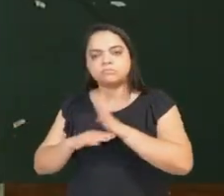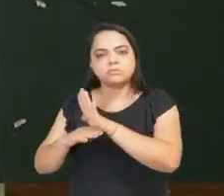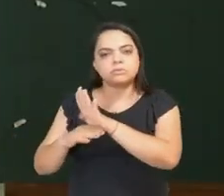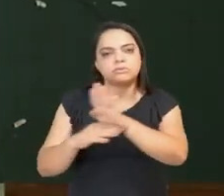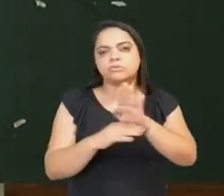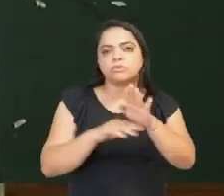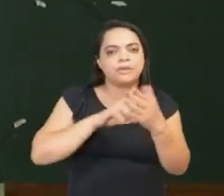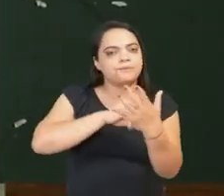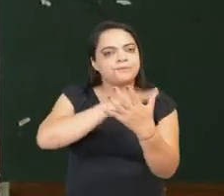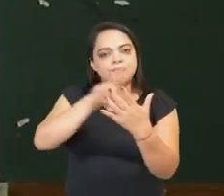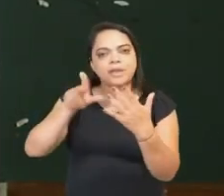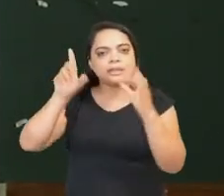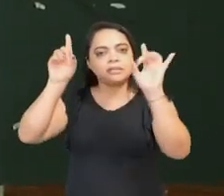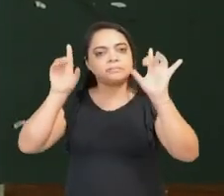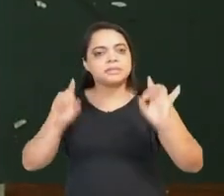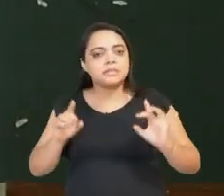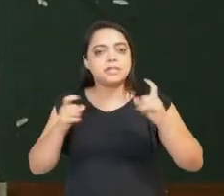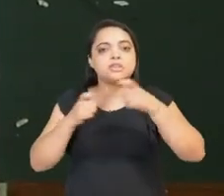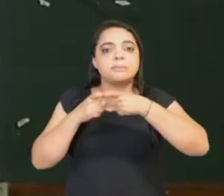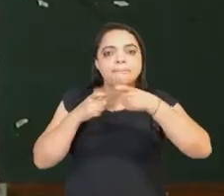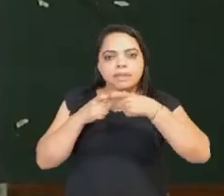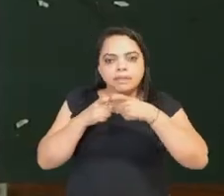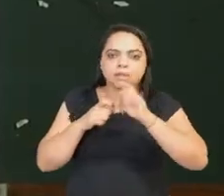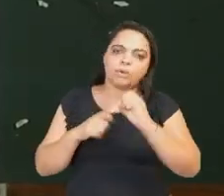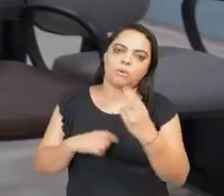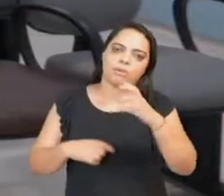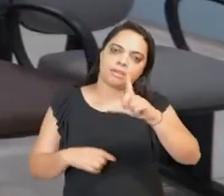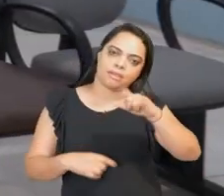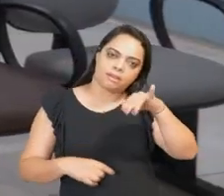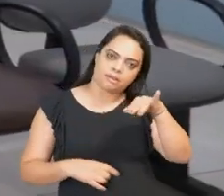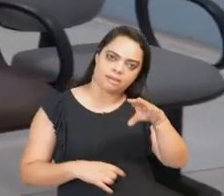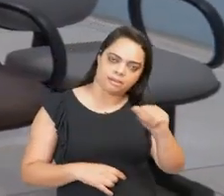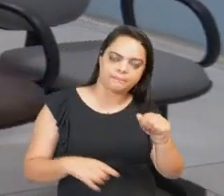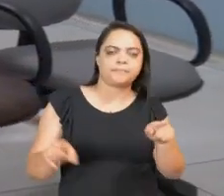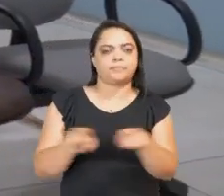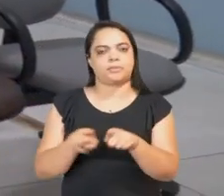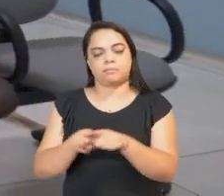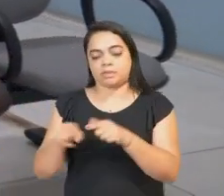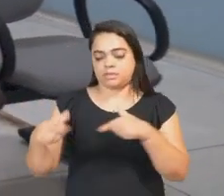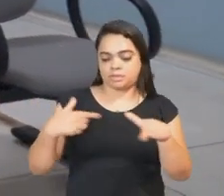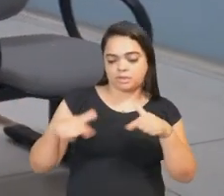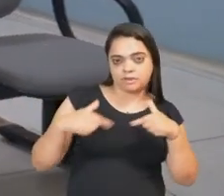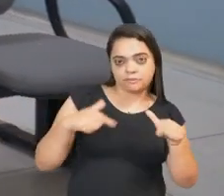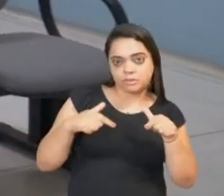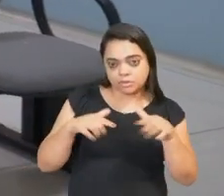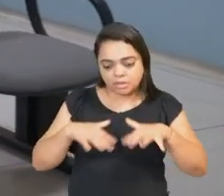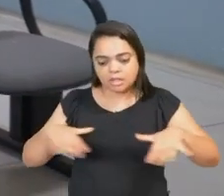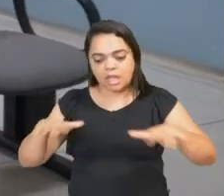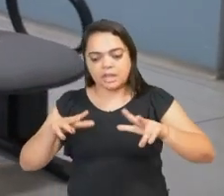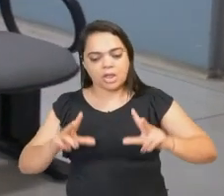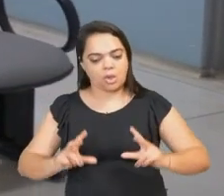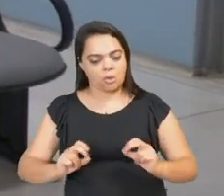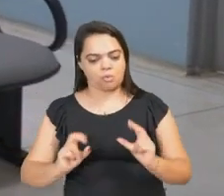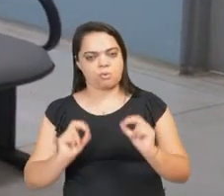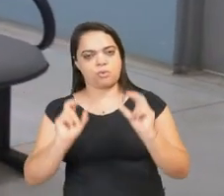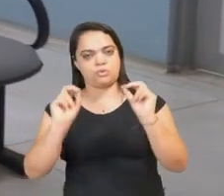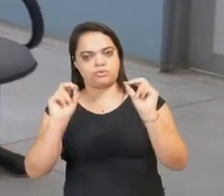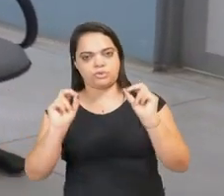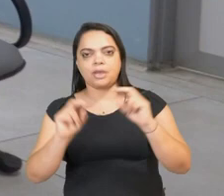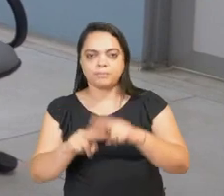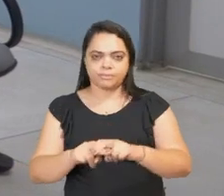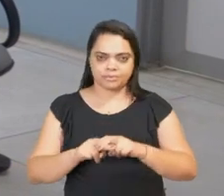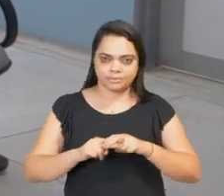assistência de diversas especialidades médicas e clínicas entre eles o serviços do setor de Oncologia se